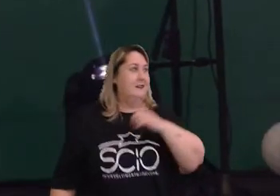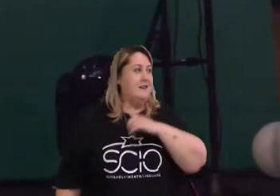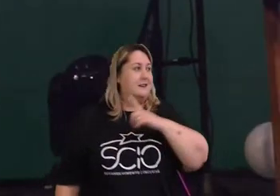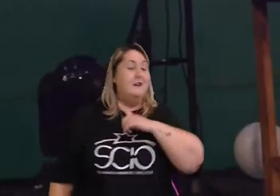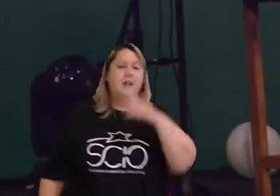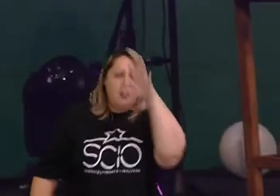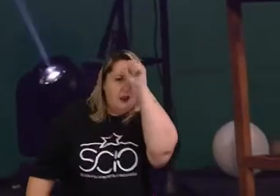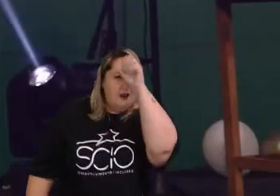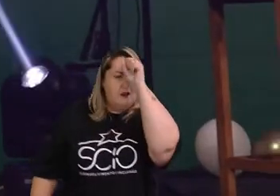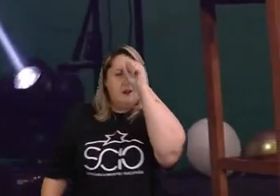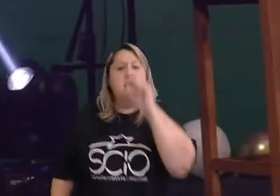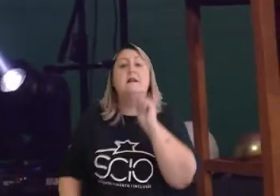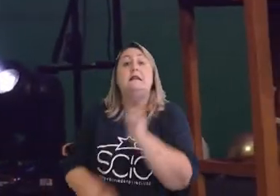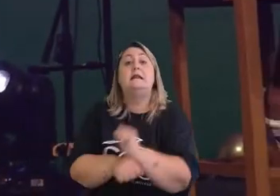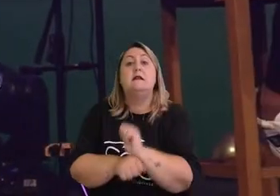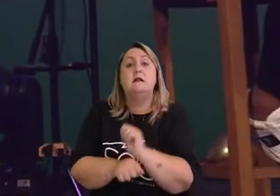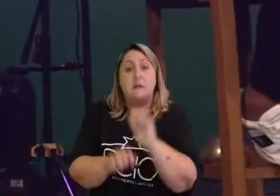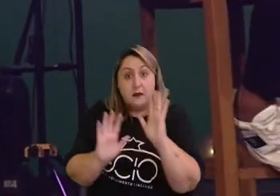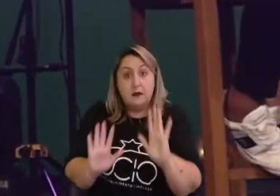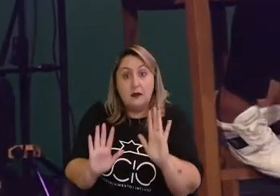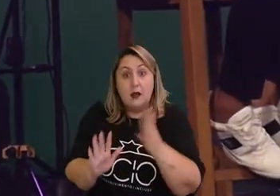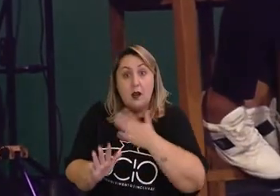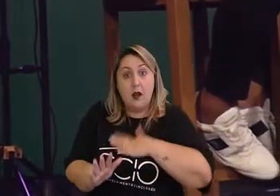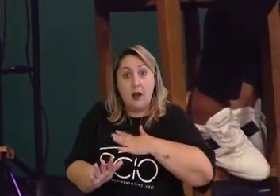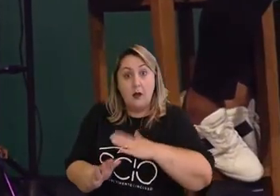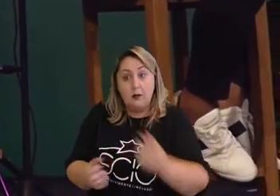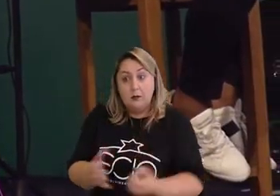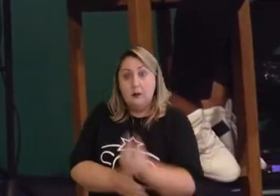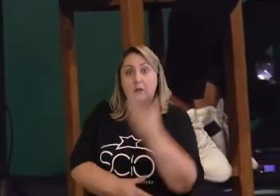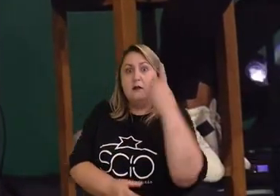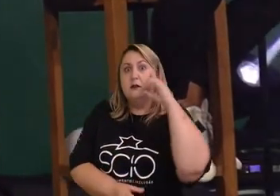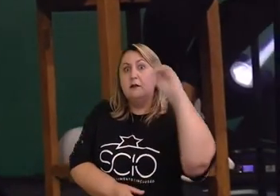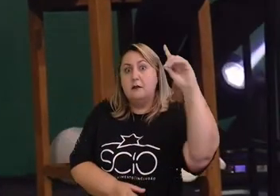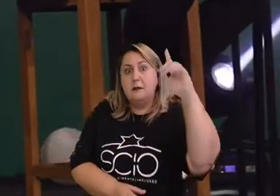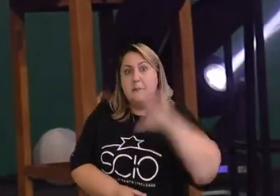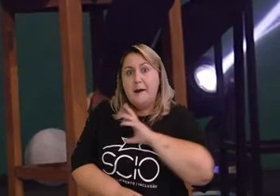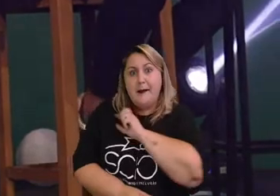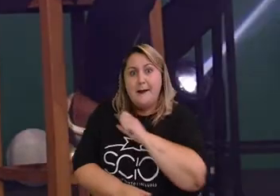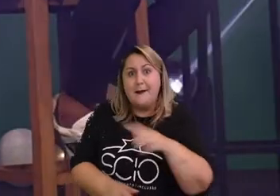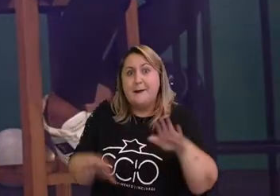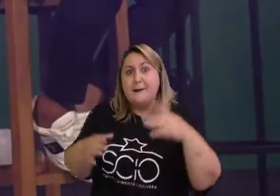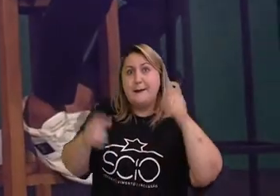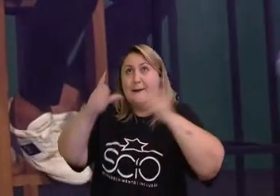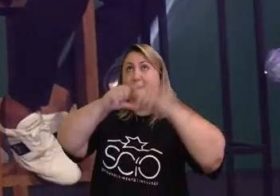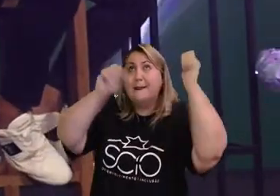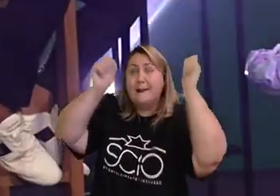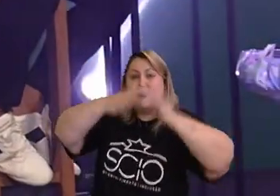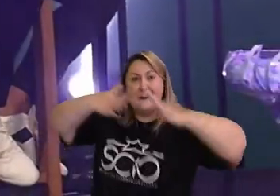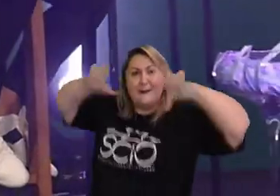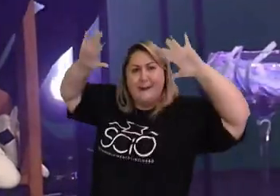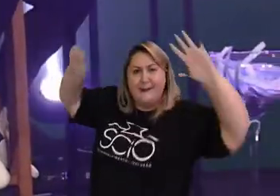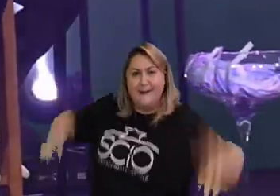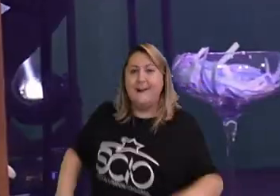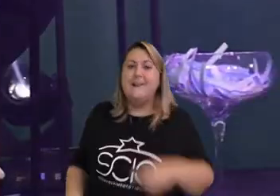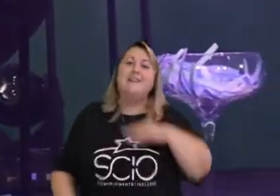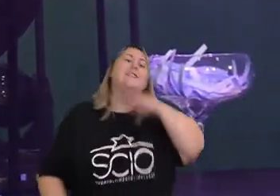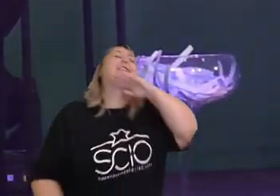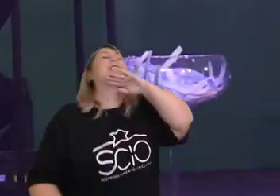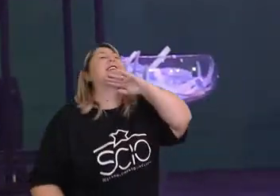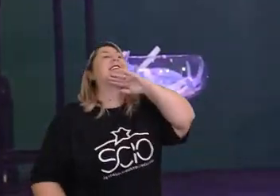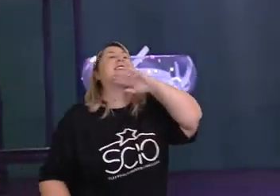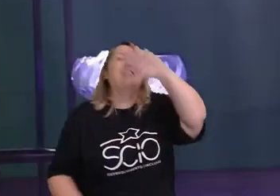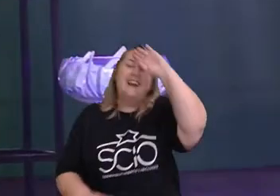preciso aprender, se colhe o bem que plantar. É Deus quem aponta a estrela que tem que brilhar. E erga